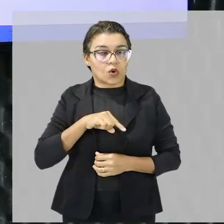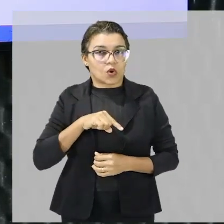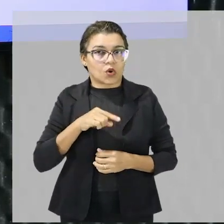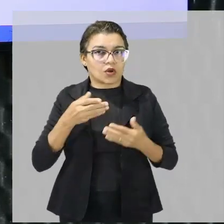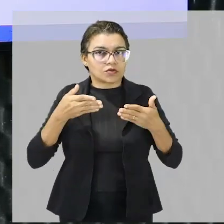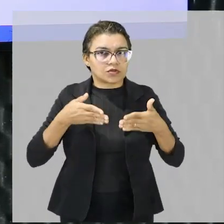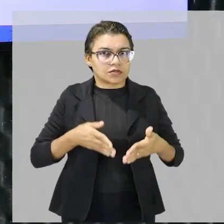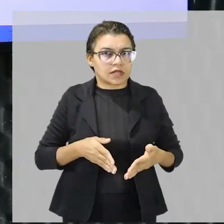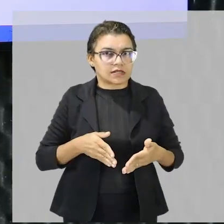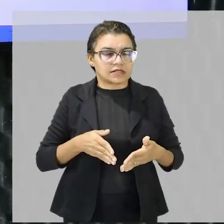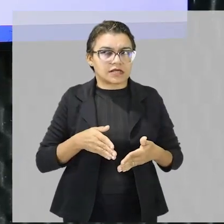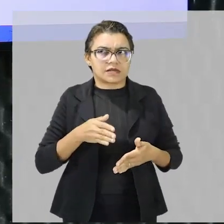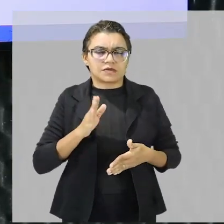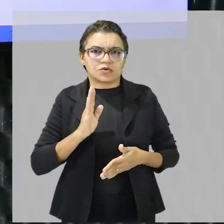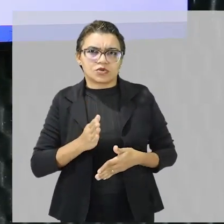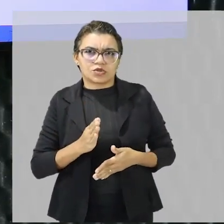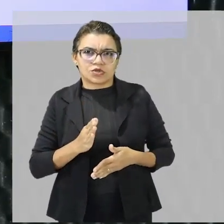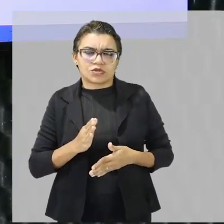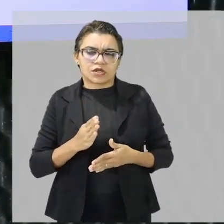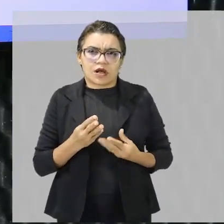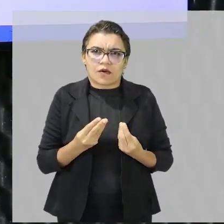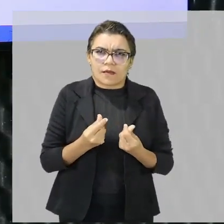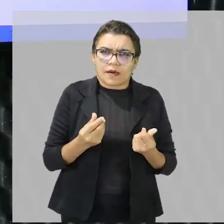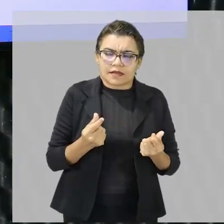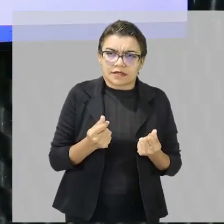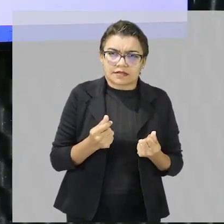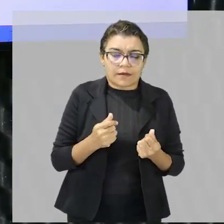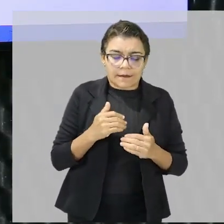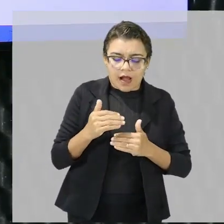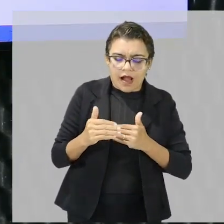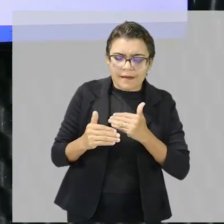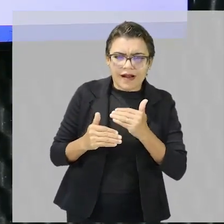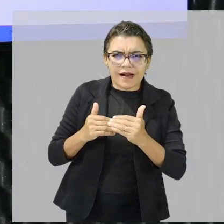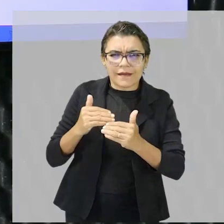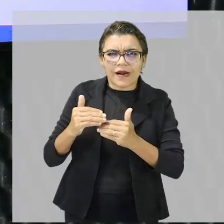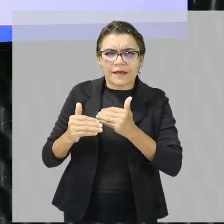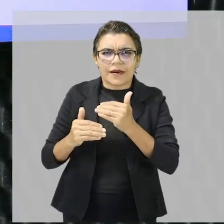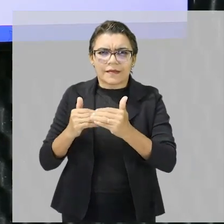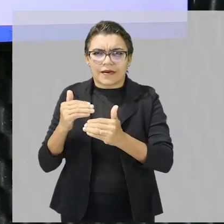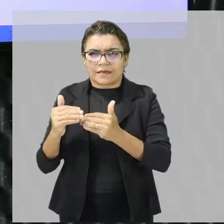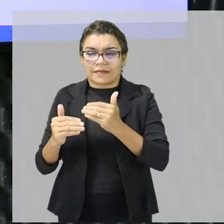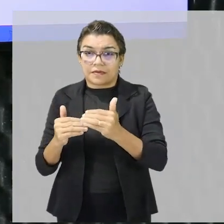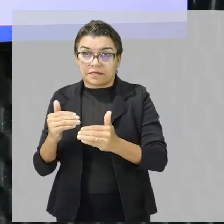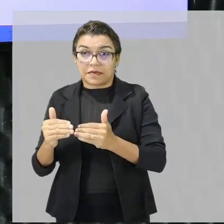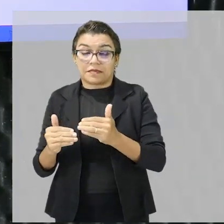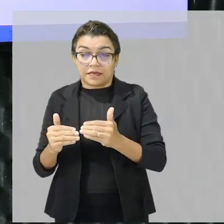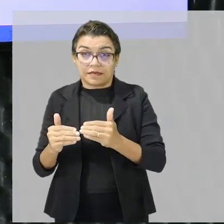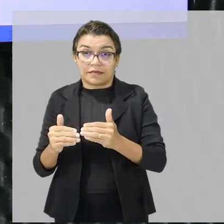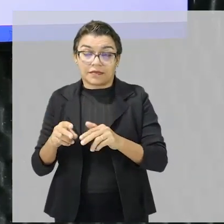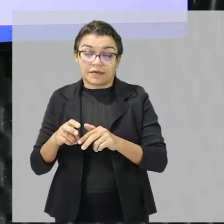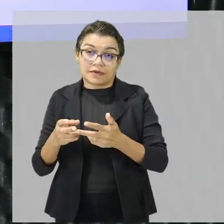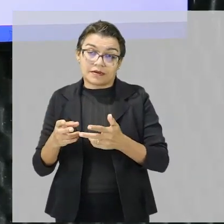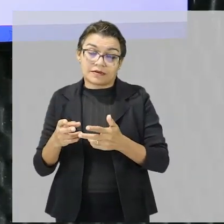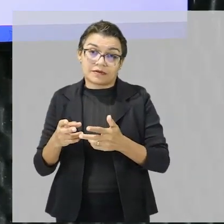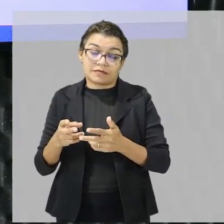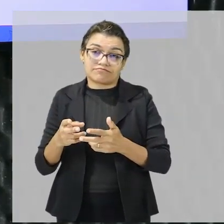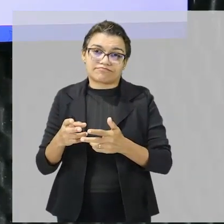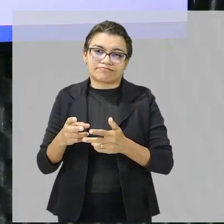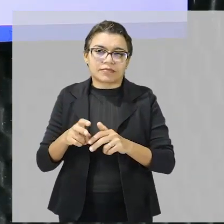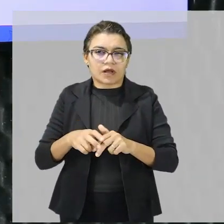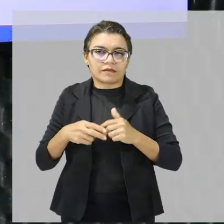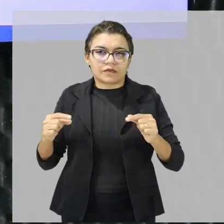essência prévia, nós construímos ela a partir daquilo que vivenciamos,